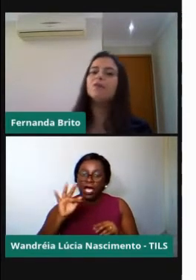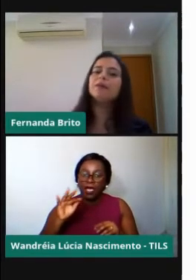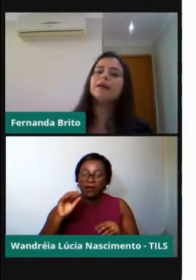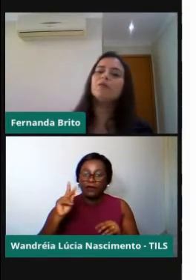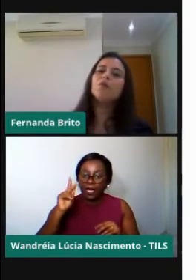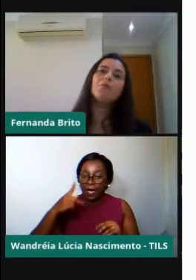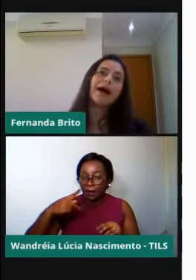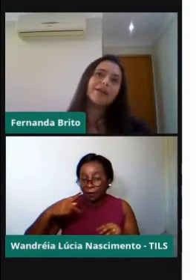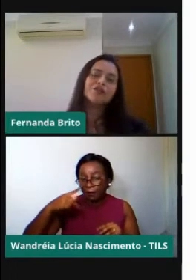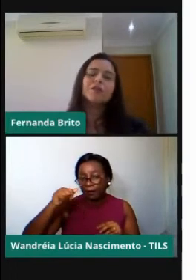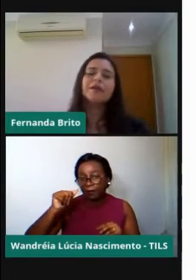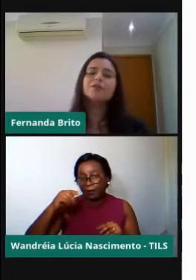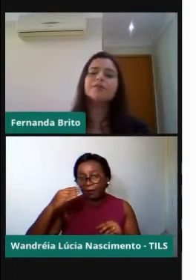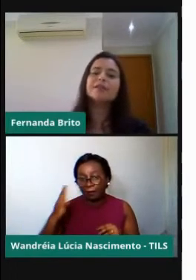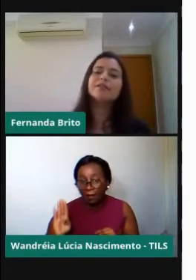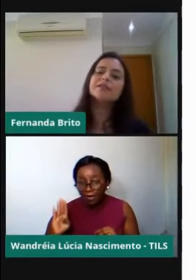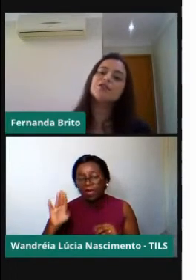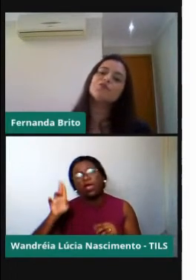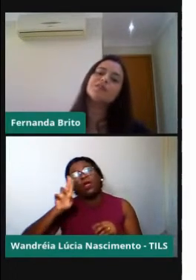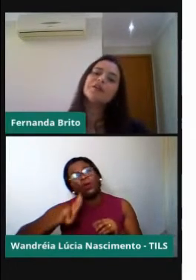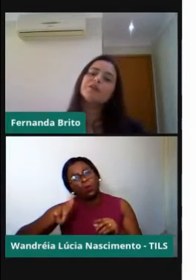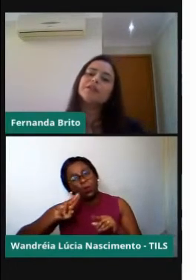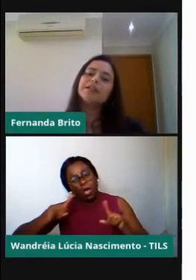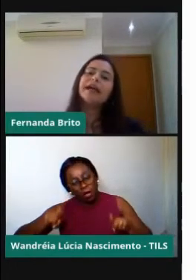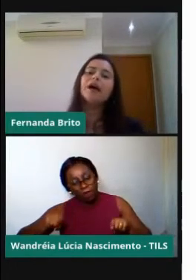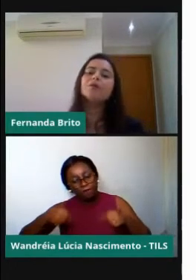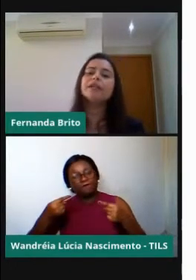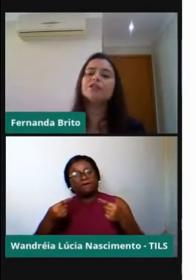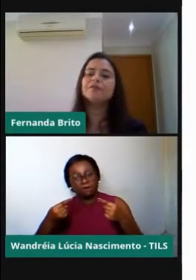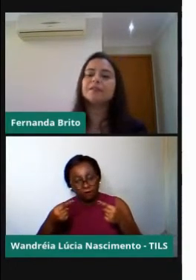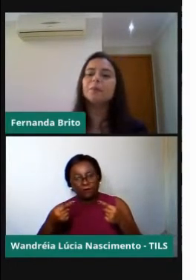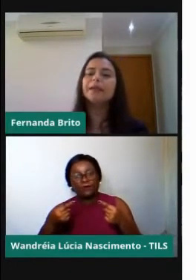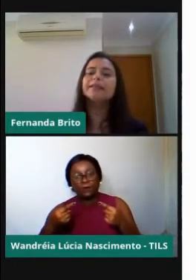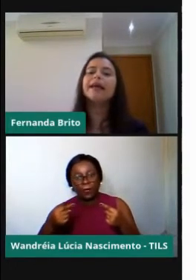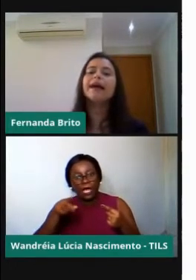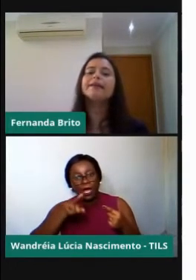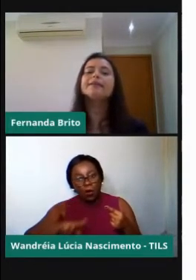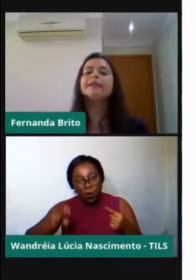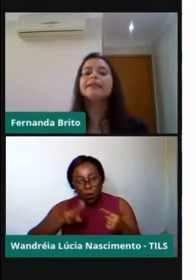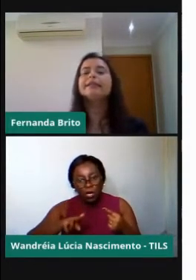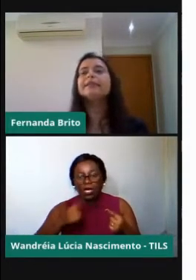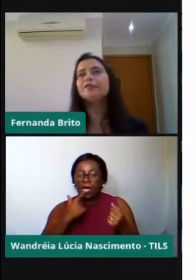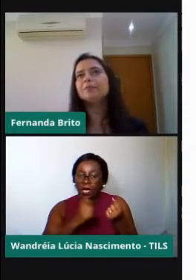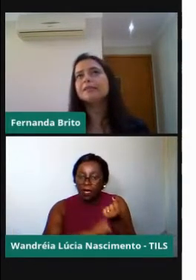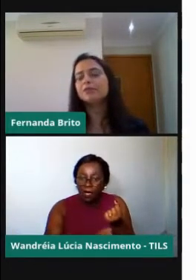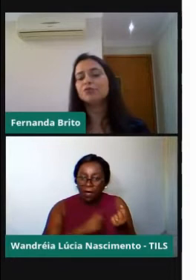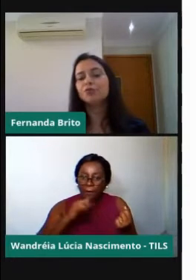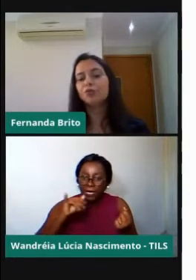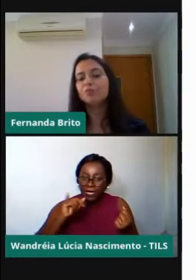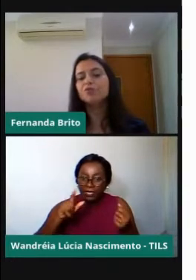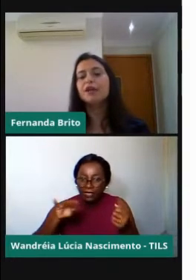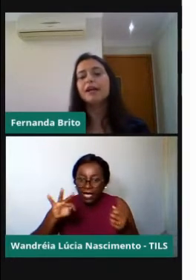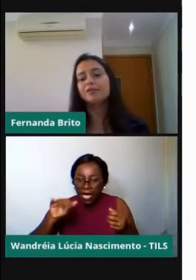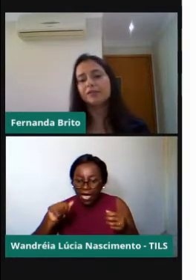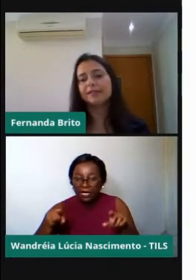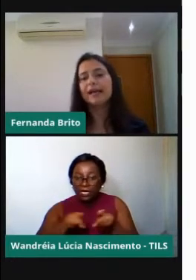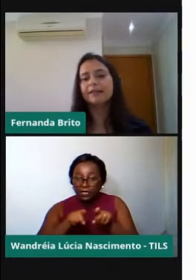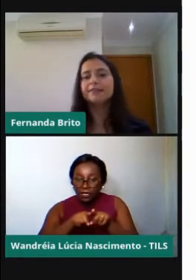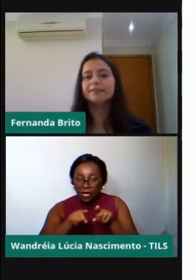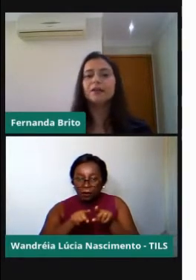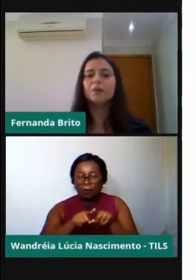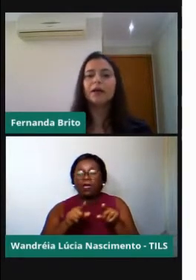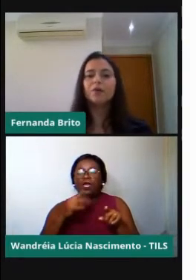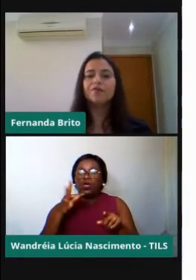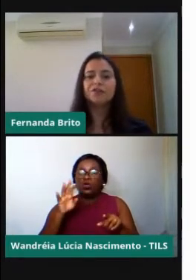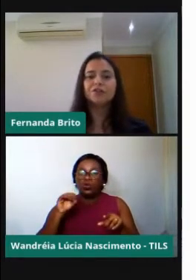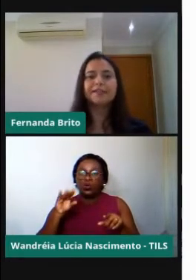levando a um combate, né, uma redução dessa disfunção endotelial, da ativação plaquetária e da formação de trombos